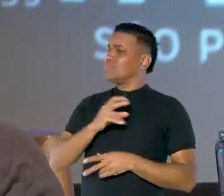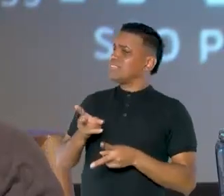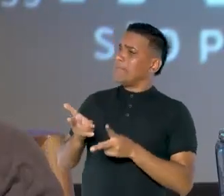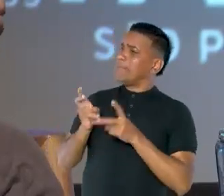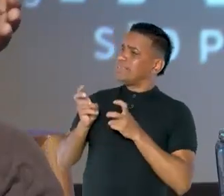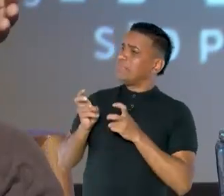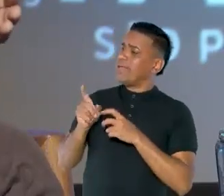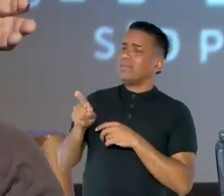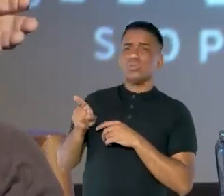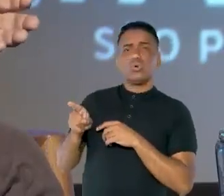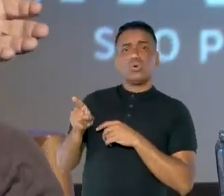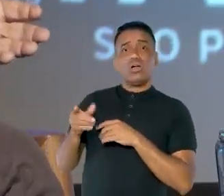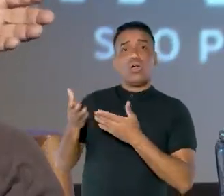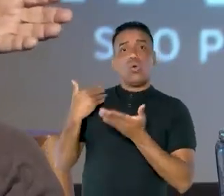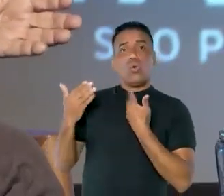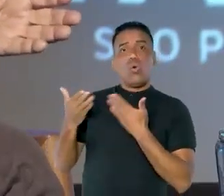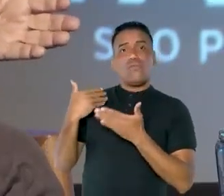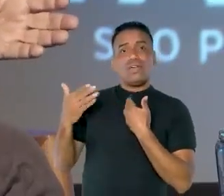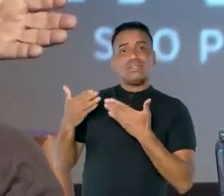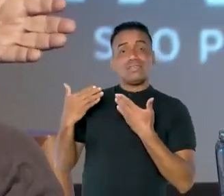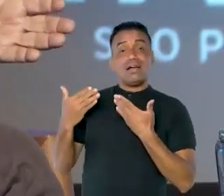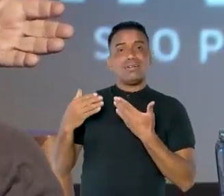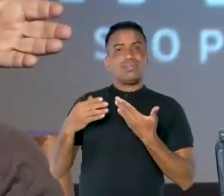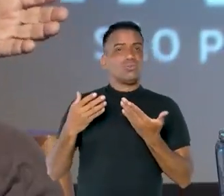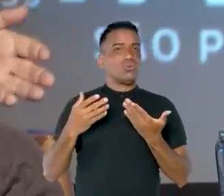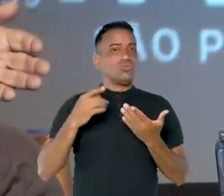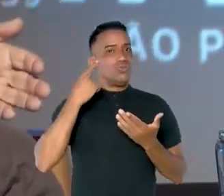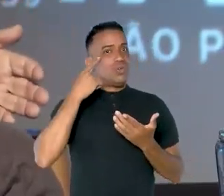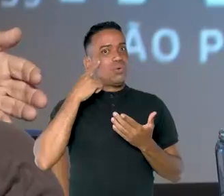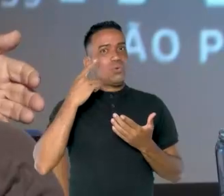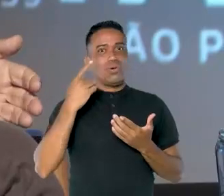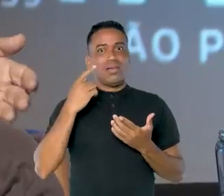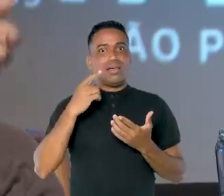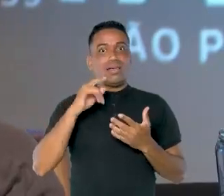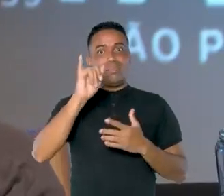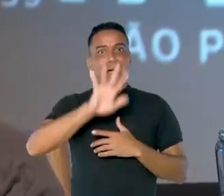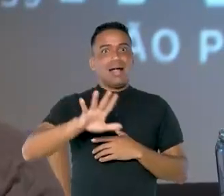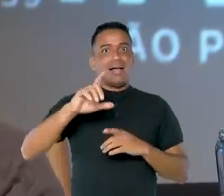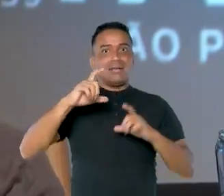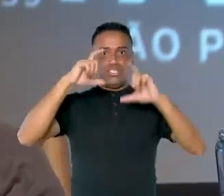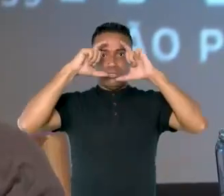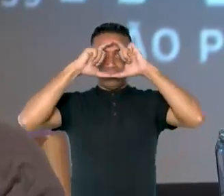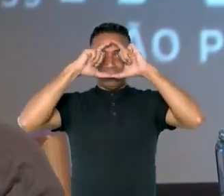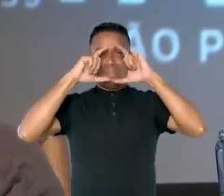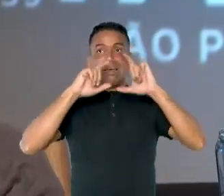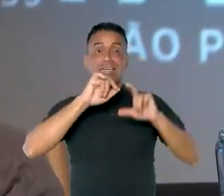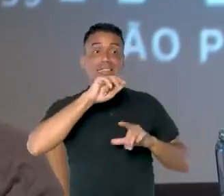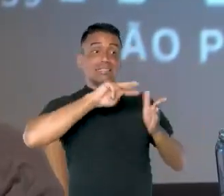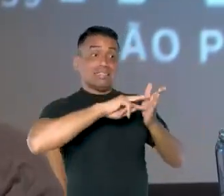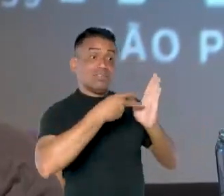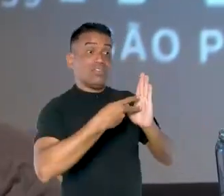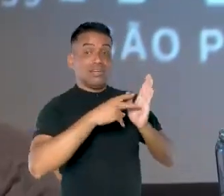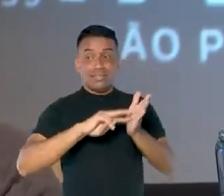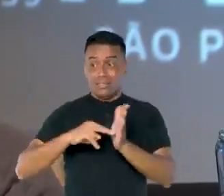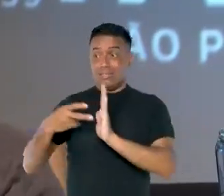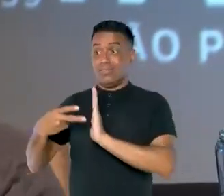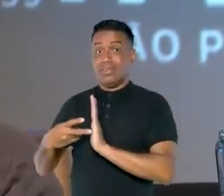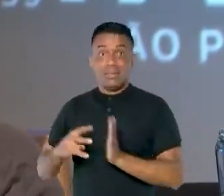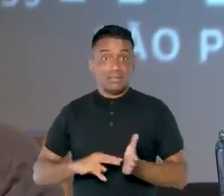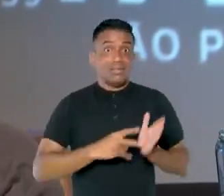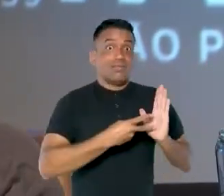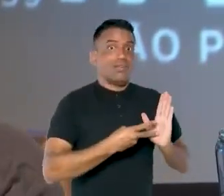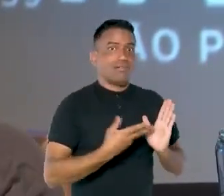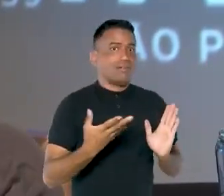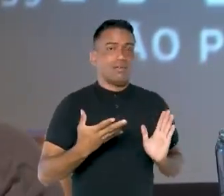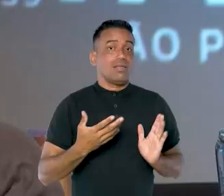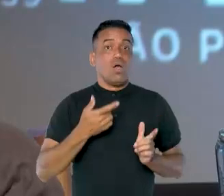mas eles estão conversando com esses emojis aqui. Isso aqui significa isso significa aquilo. Quer dizer, ele